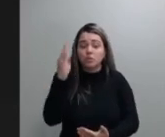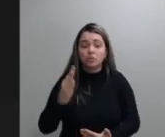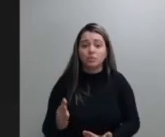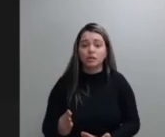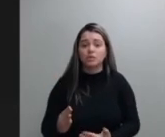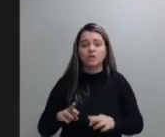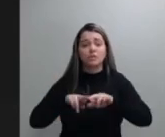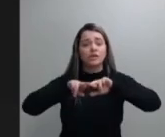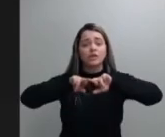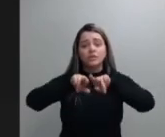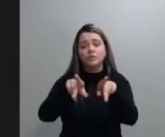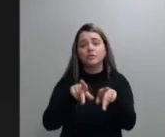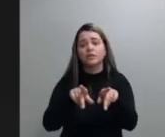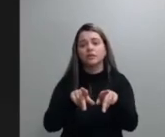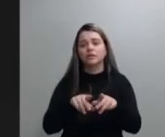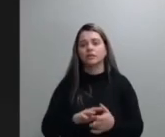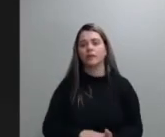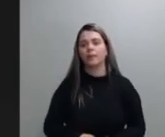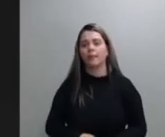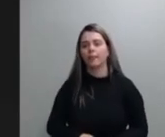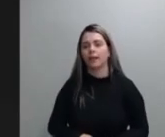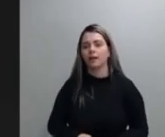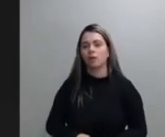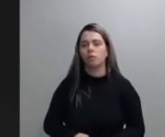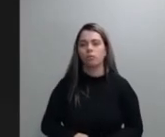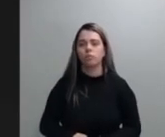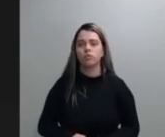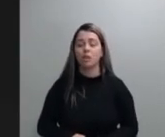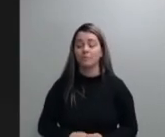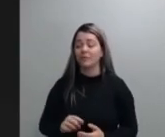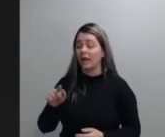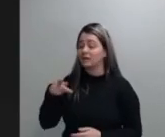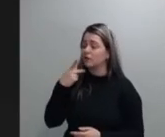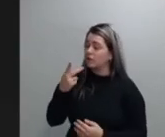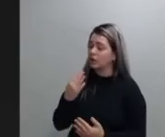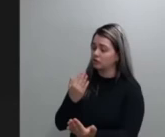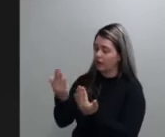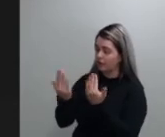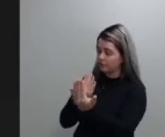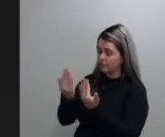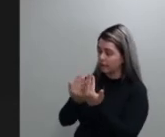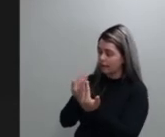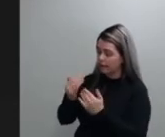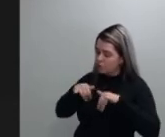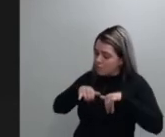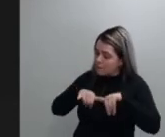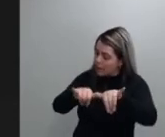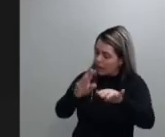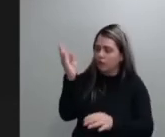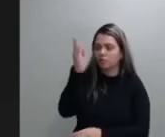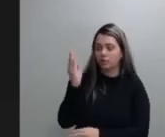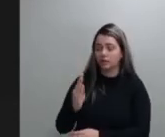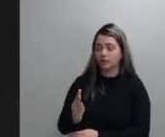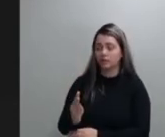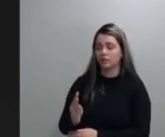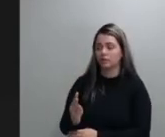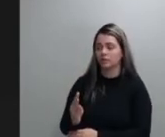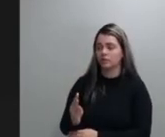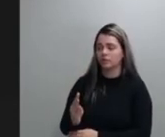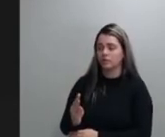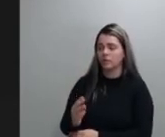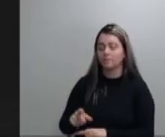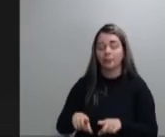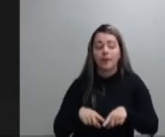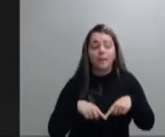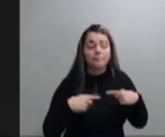houver reflexo me permite se houver reflexo no mercado brasileiro interferência na concorrência no mercado brasileiro sim tem que ser apresentado ao CAD mas esse reflexo é